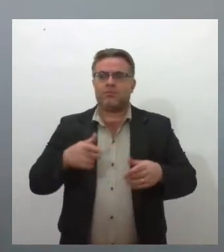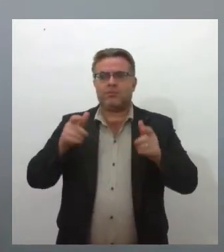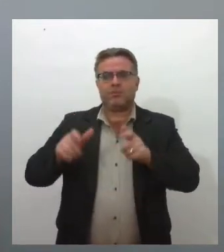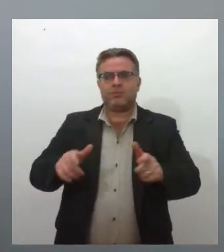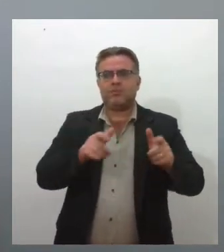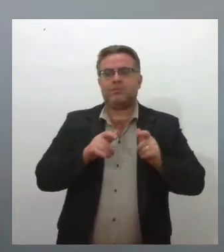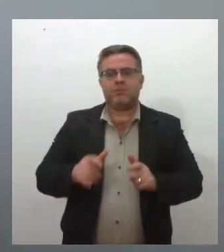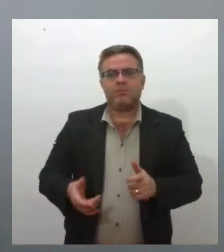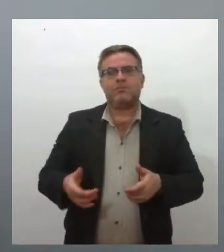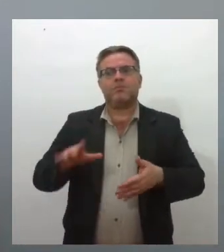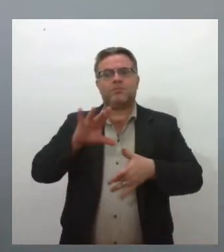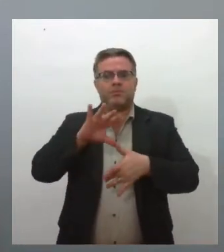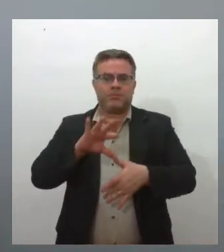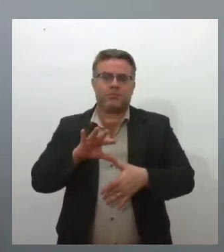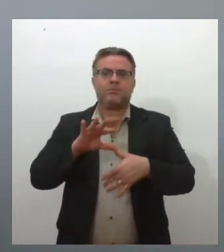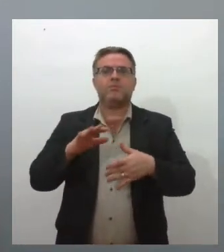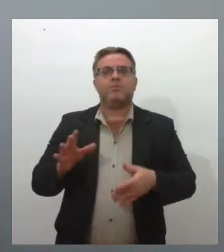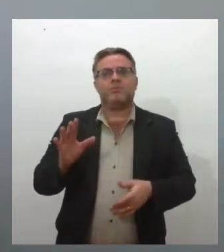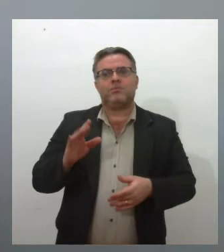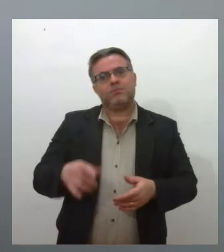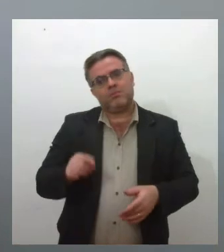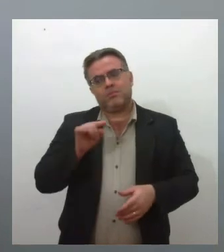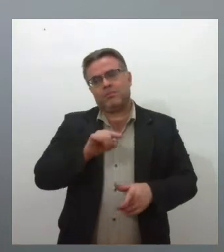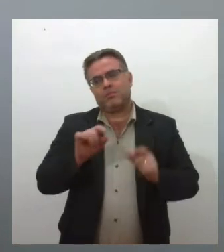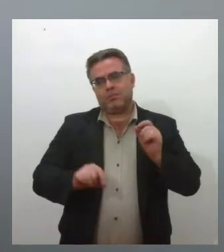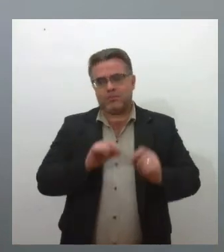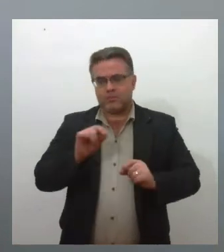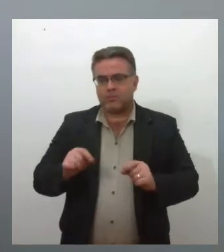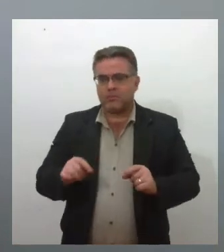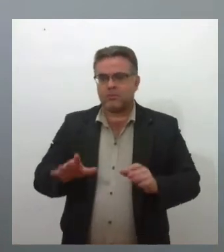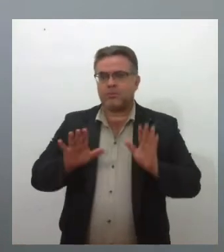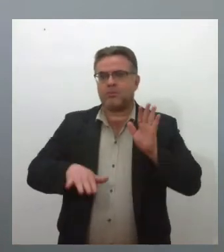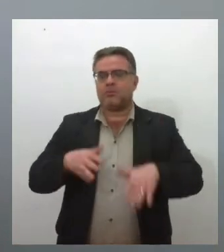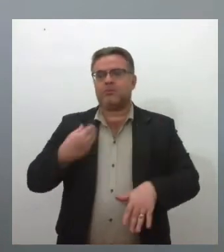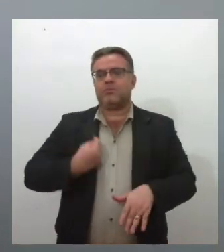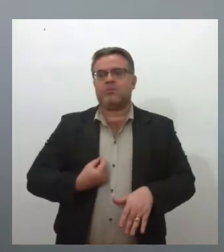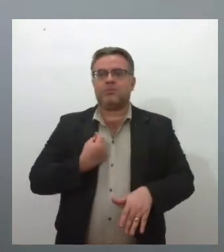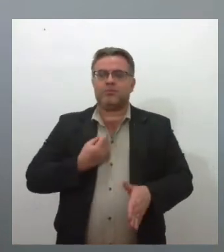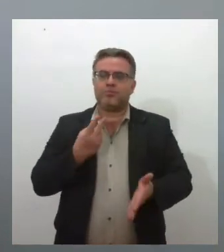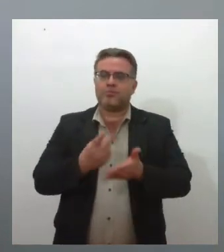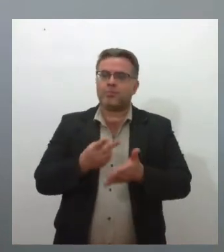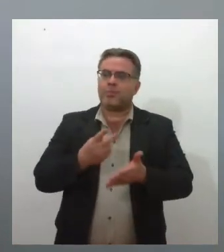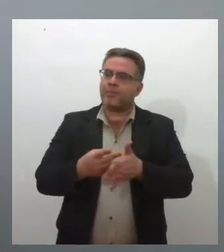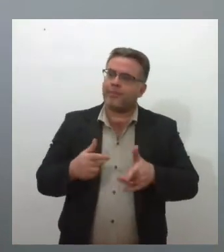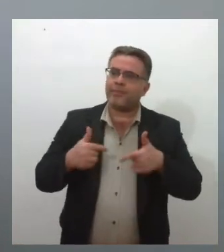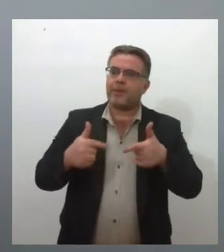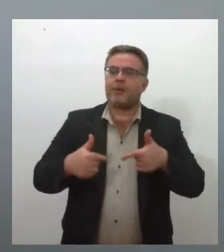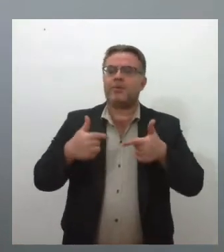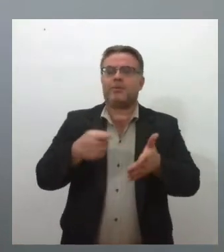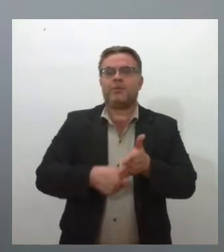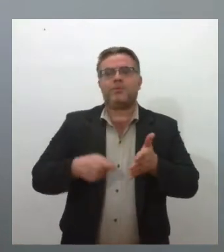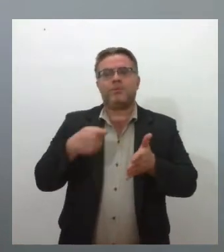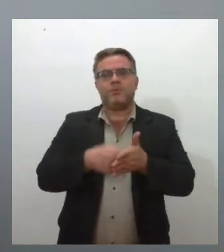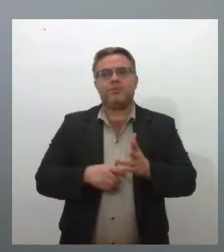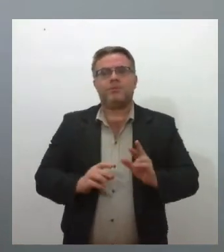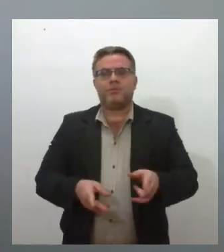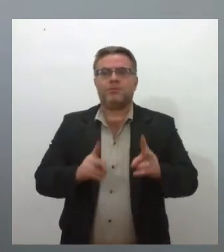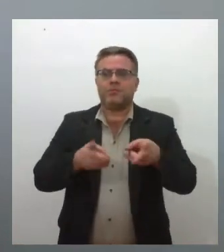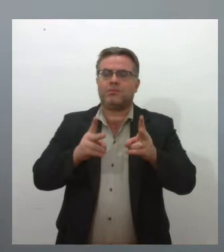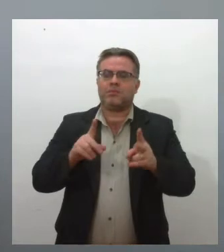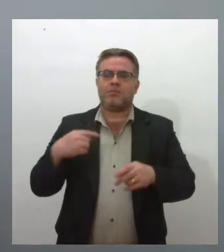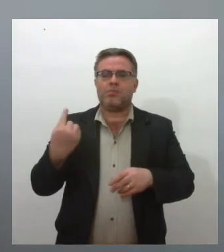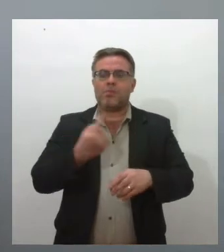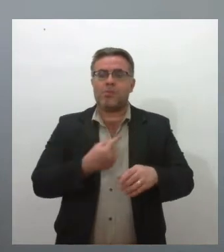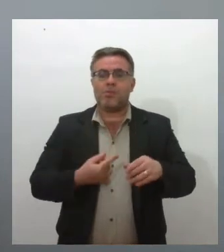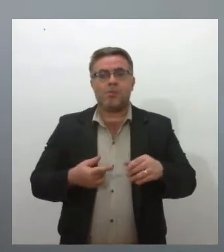Nossa Senhora da Glória e em Lagarto. E aí, com parcerias que firmamos recentemente com as duas prefeituras, nós